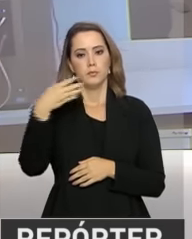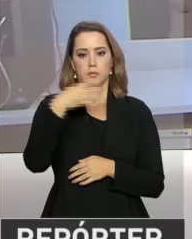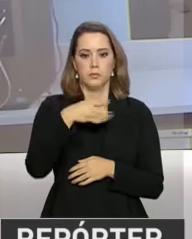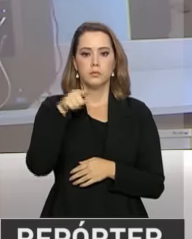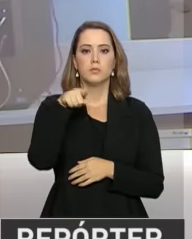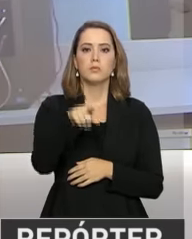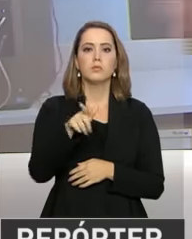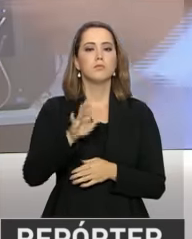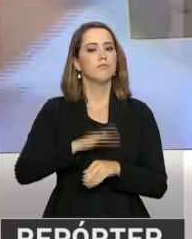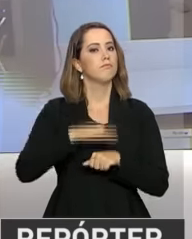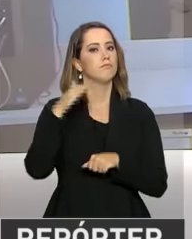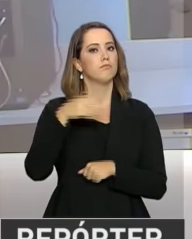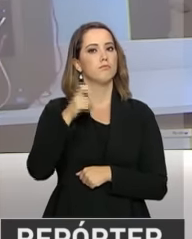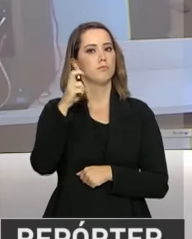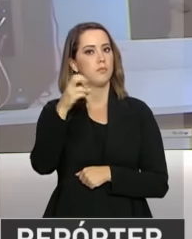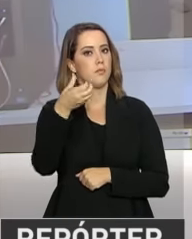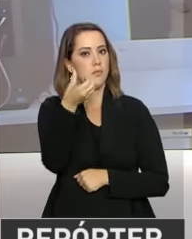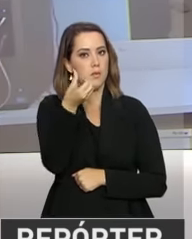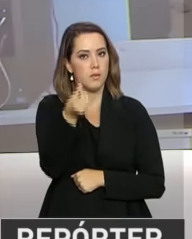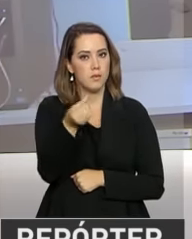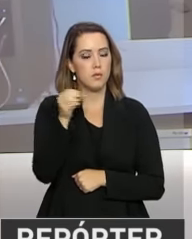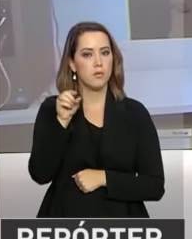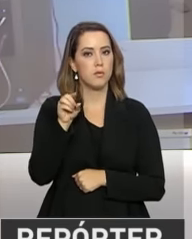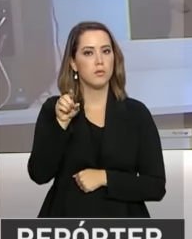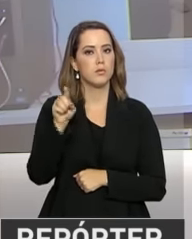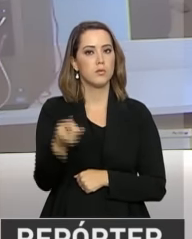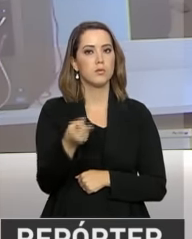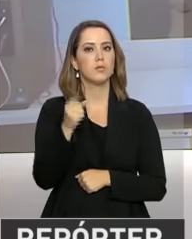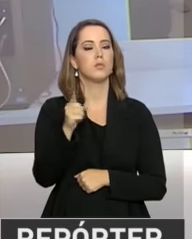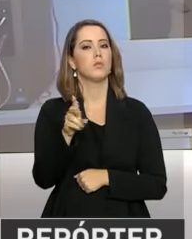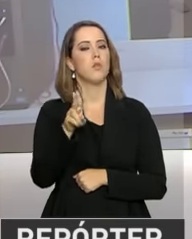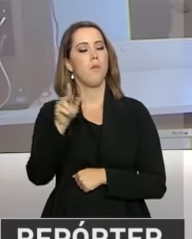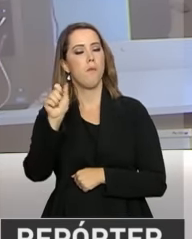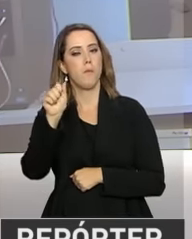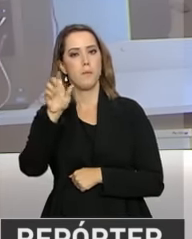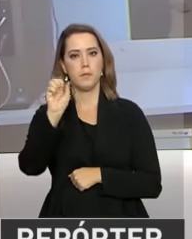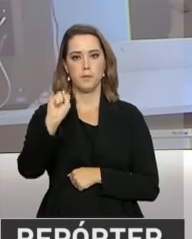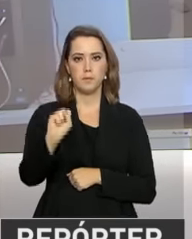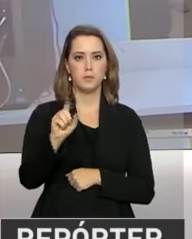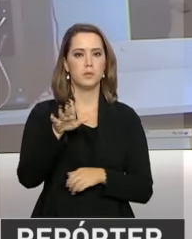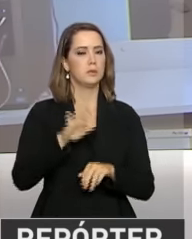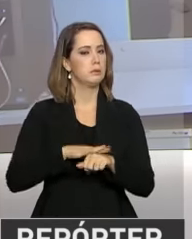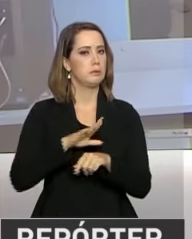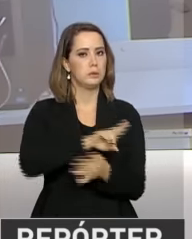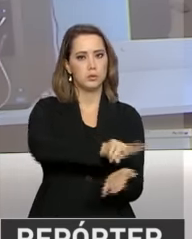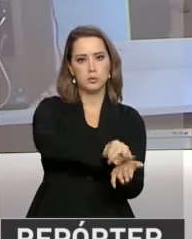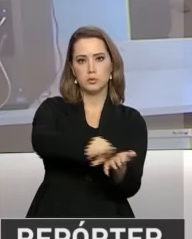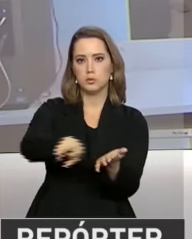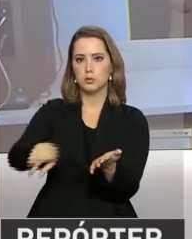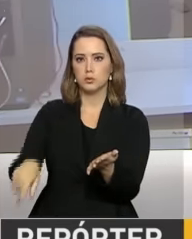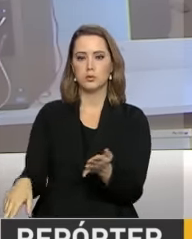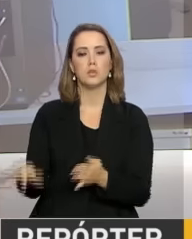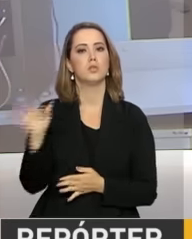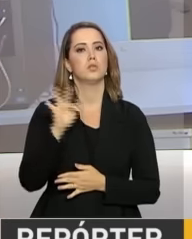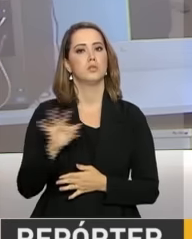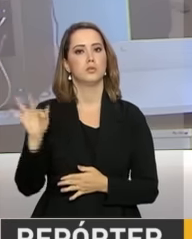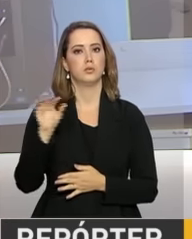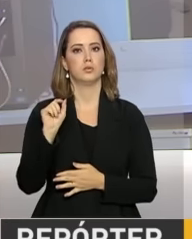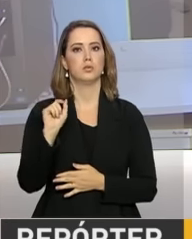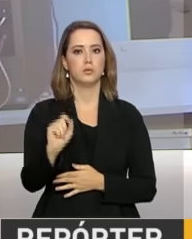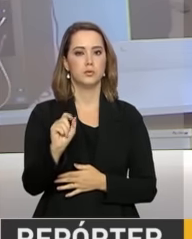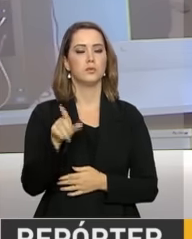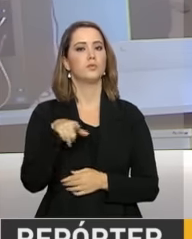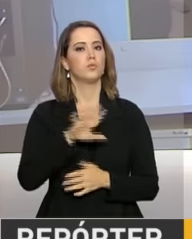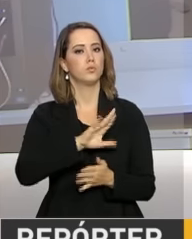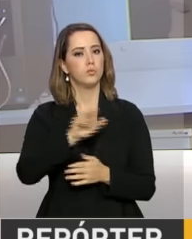oferecidas mais de 56.000 vagas para cursos distribuídos em 65 instituições de ensino superior todos os detalhes